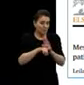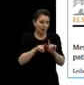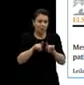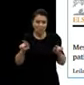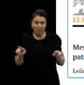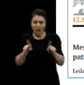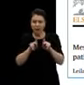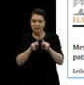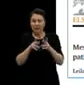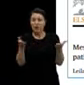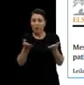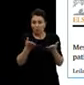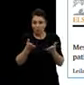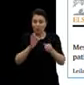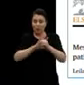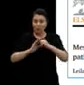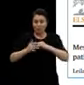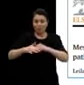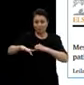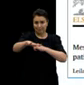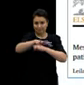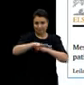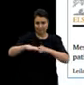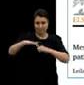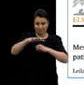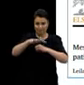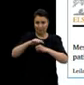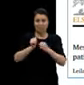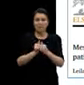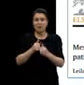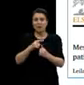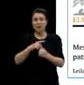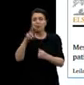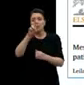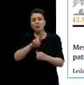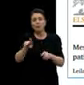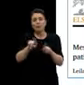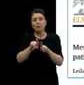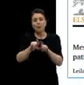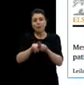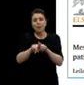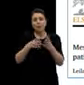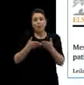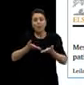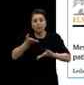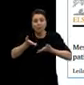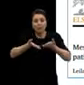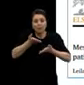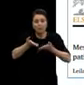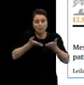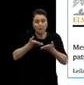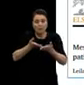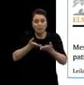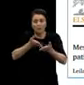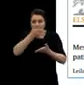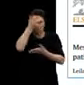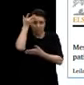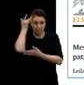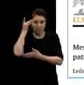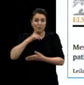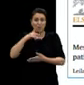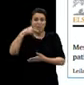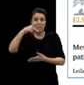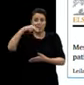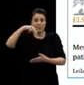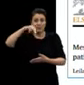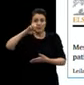com a pandemia da Covid-19, elas ainda foram utilizadas como tratamento para indivíduos com uma pneumonia